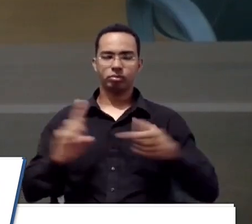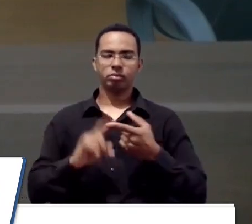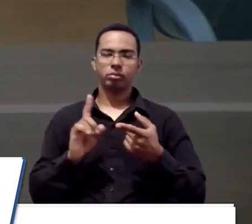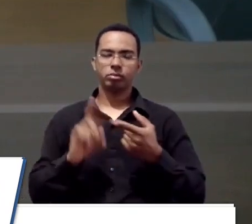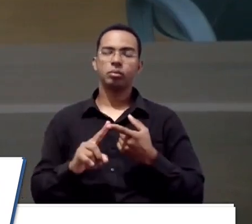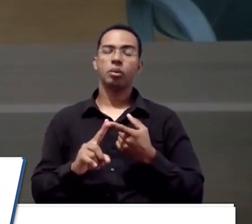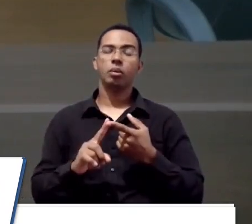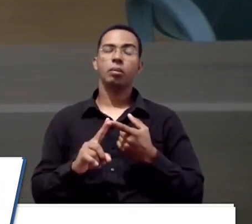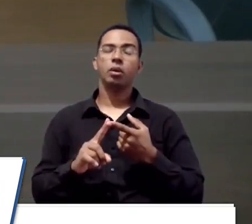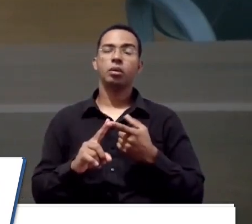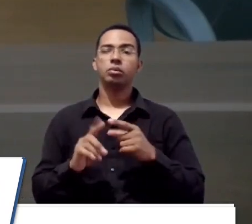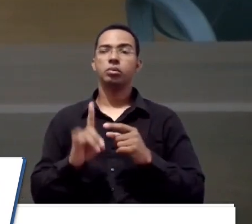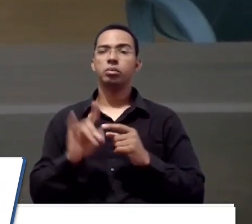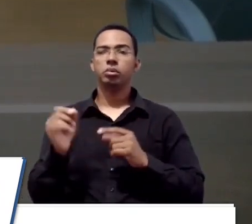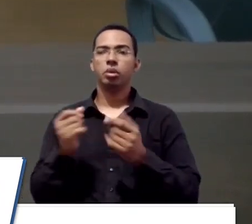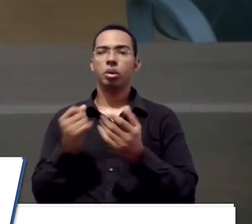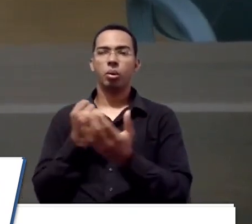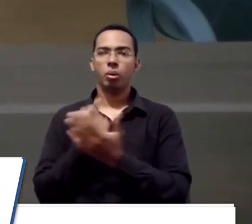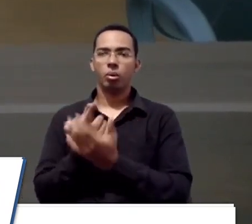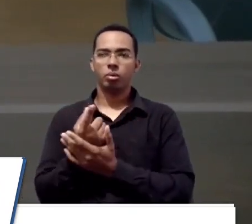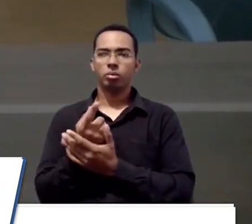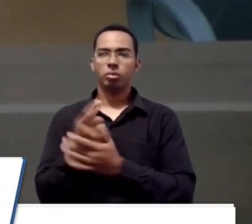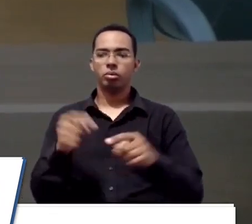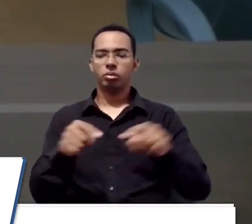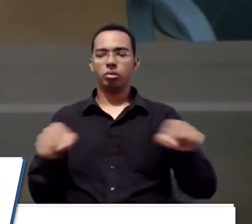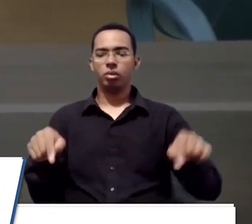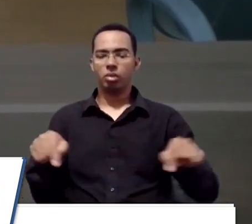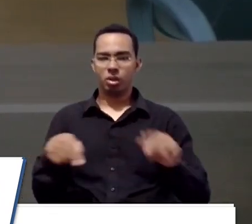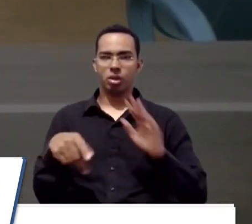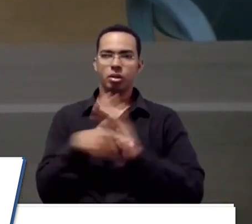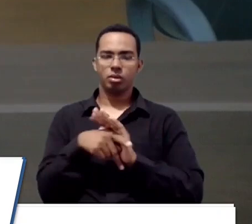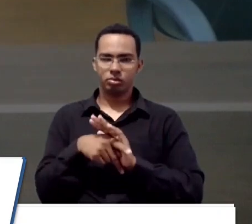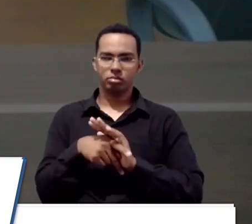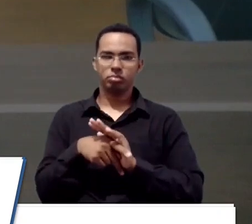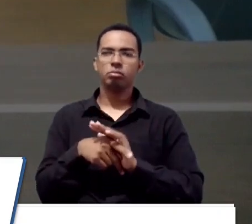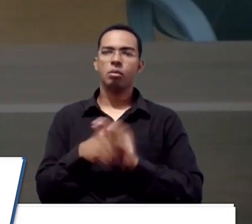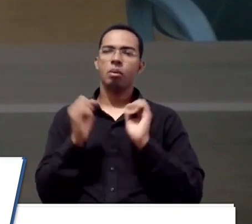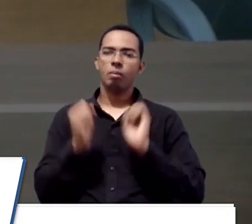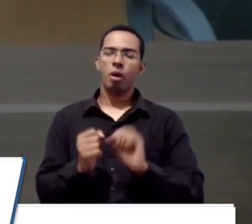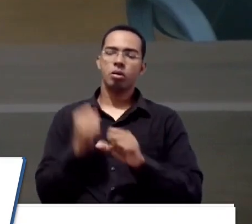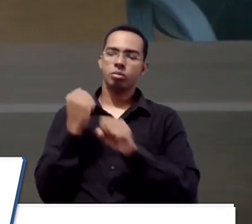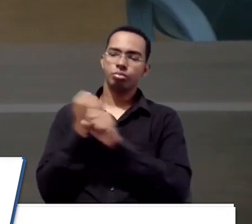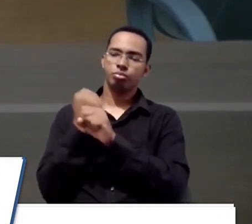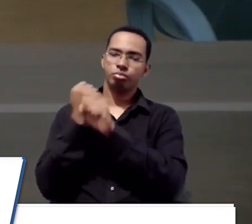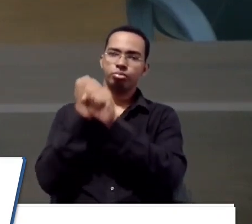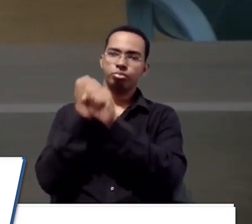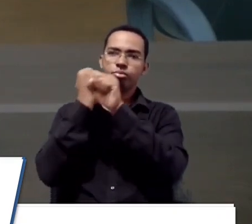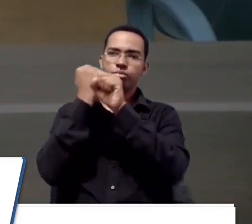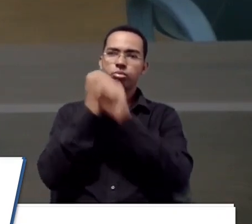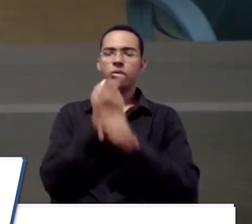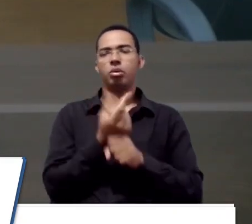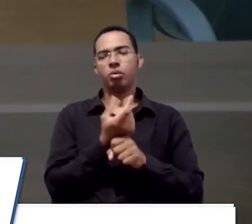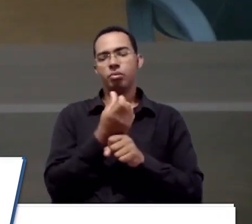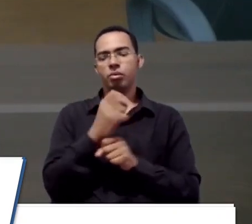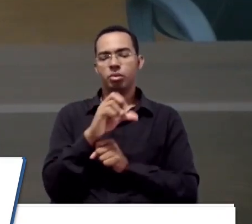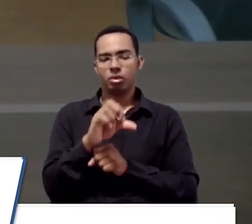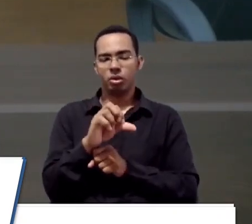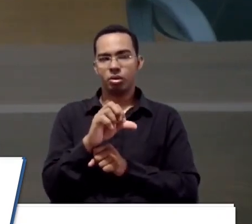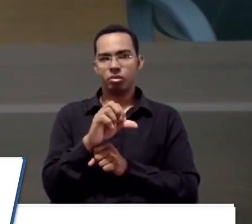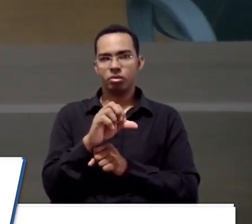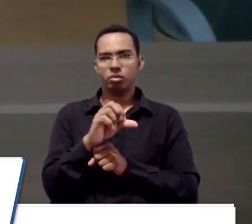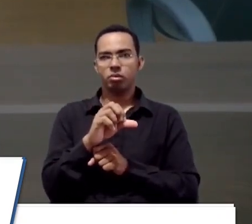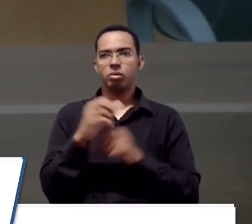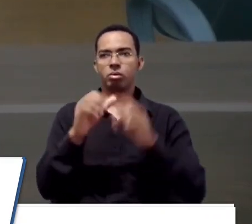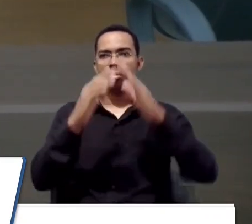que adquirisse seu terreno próprio e fosse construído em 2009, um grande